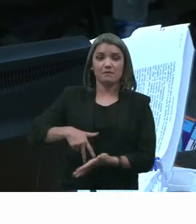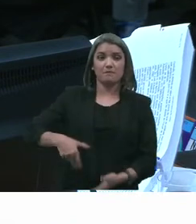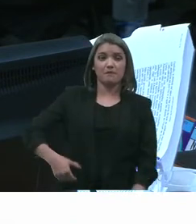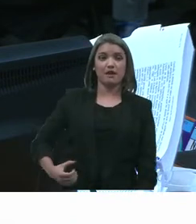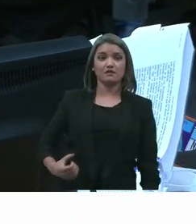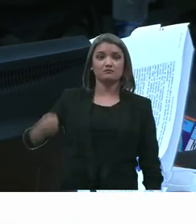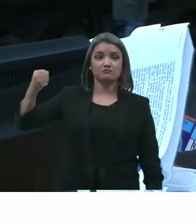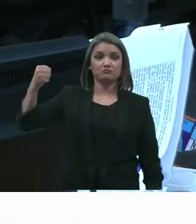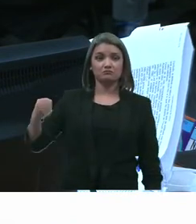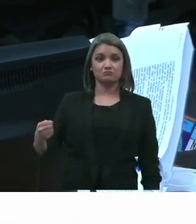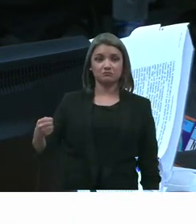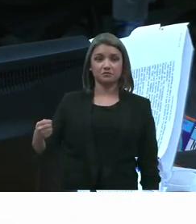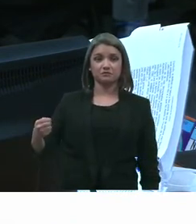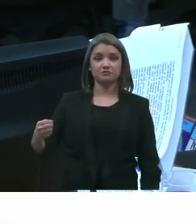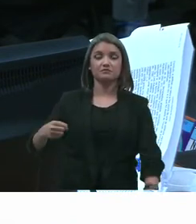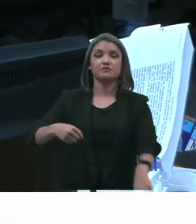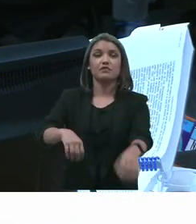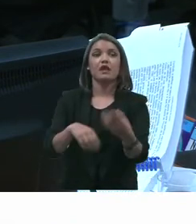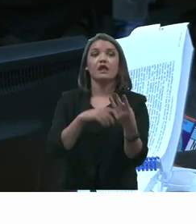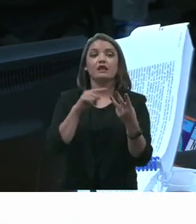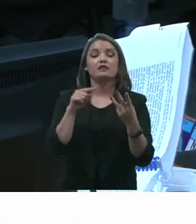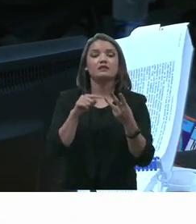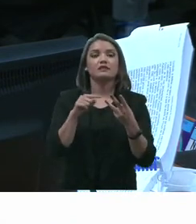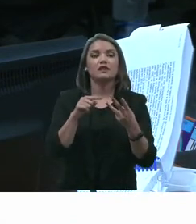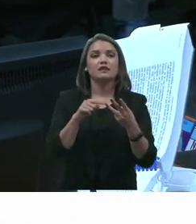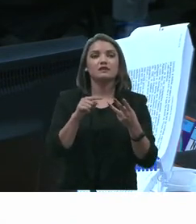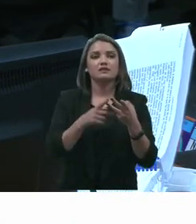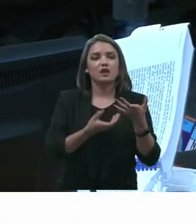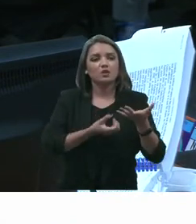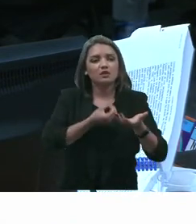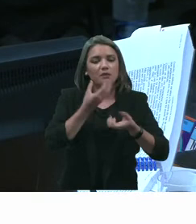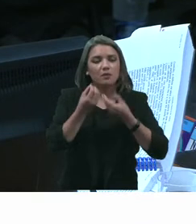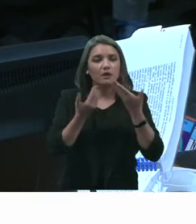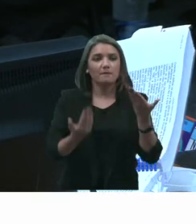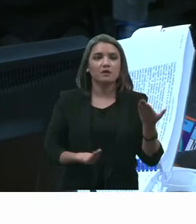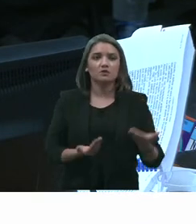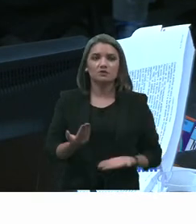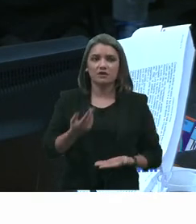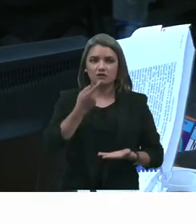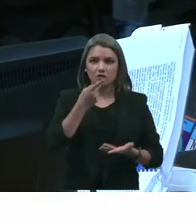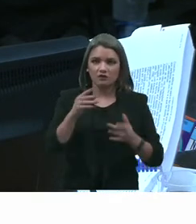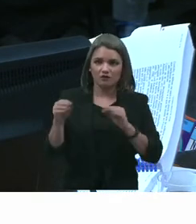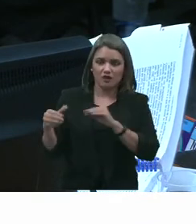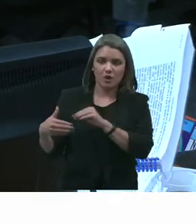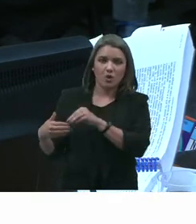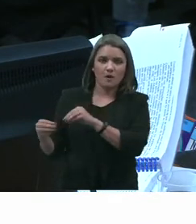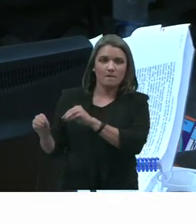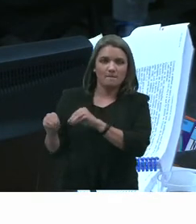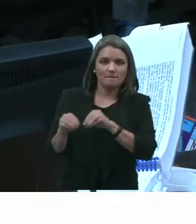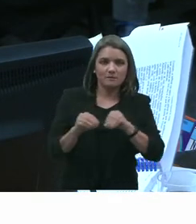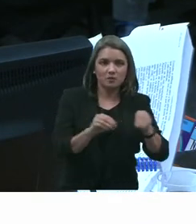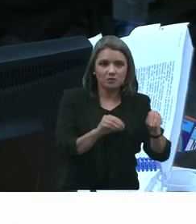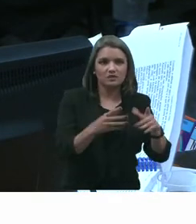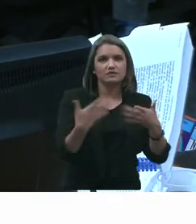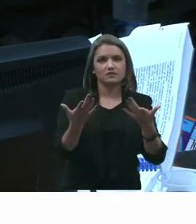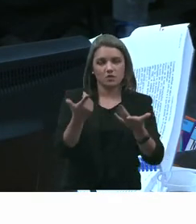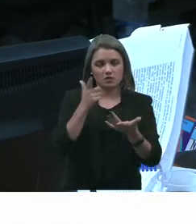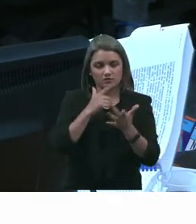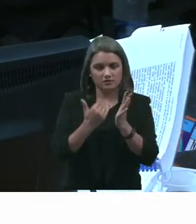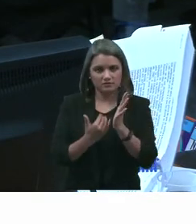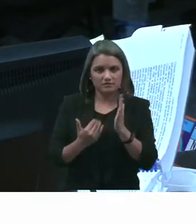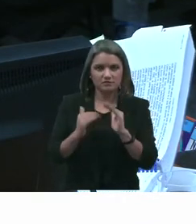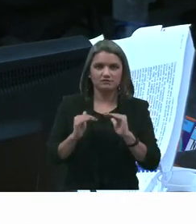Terceiro, negou o depoimento dos servidores responsáveis por sua mudança, quando da sua promoção em